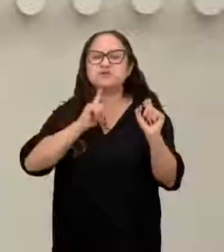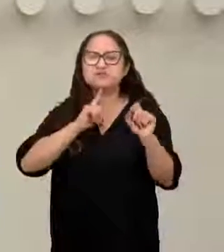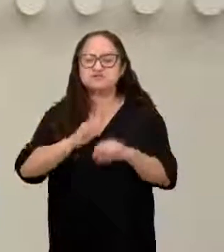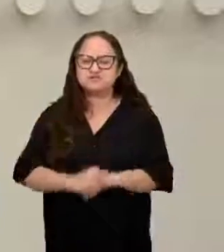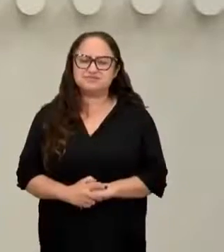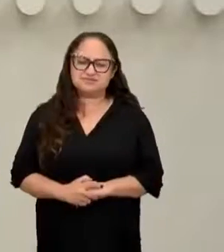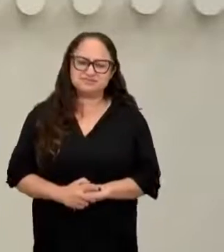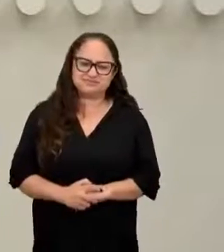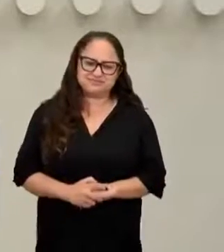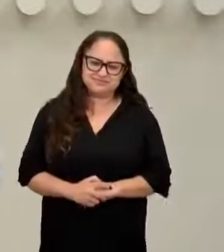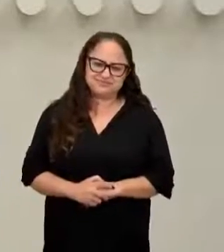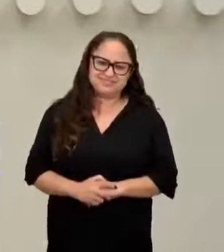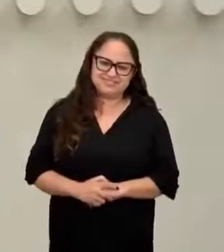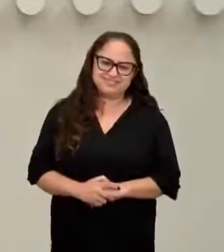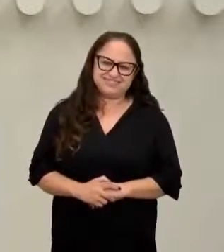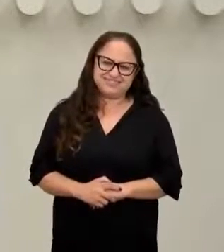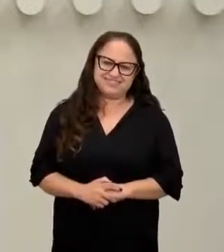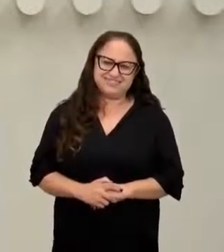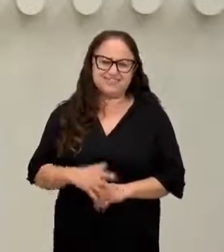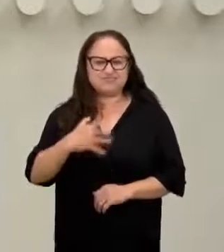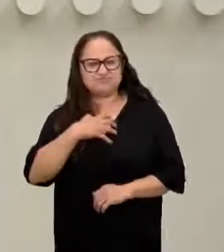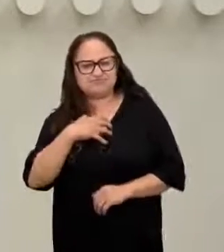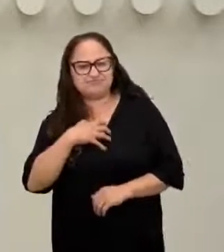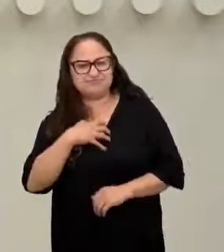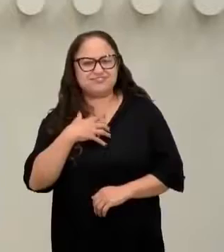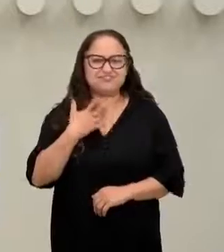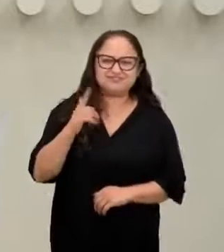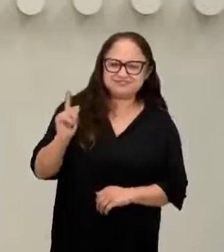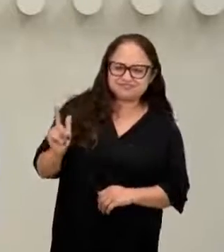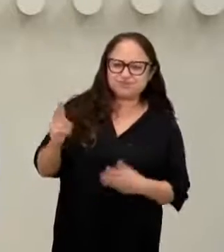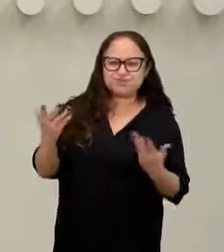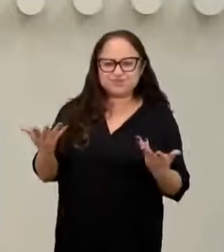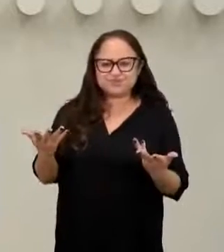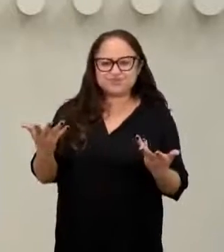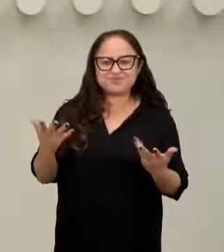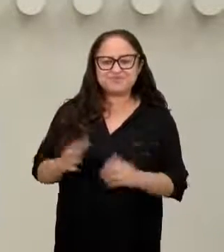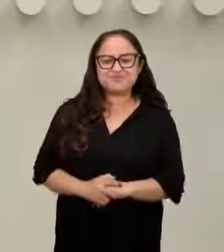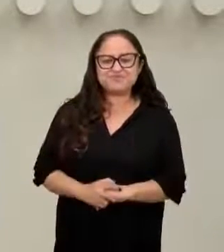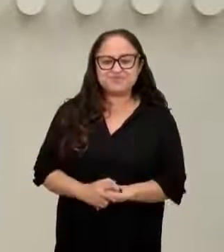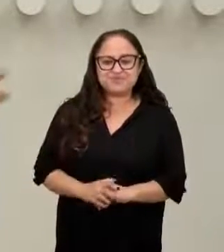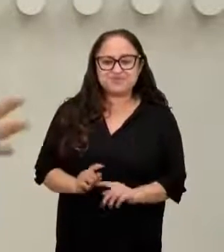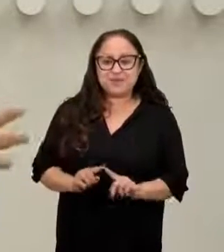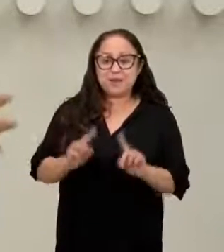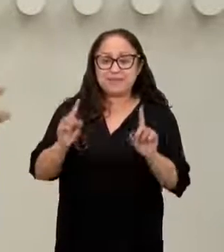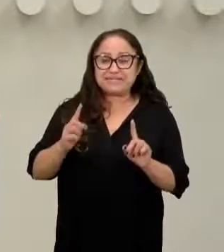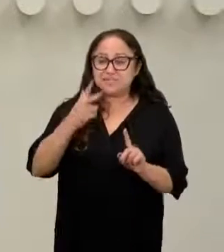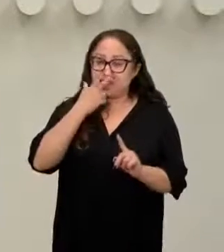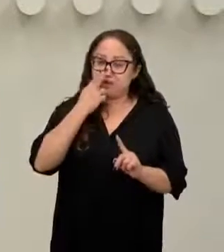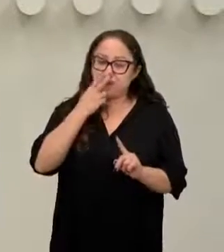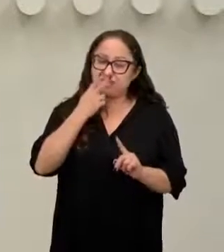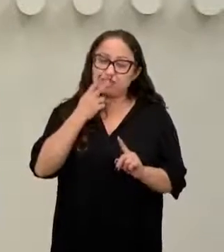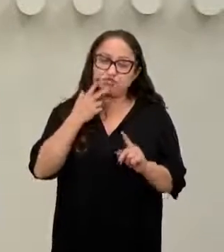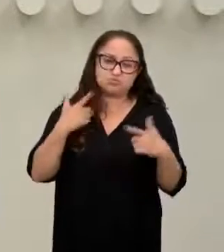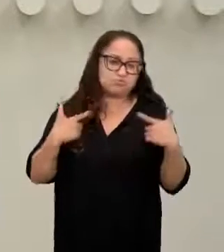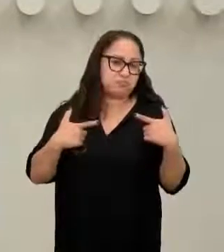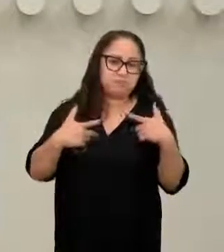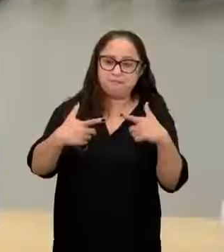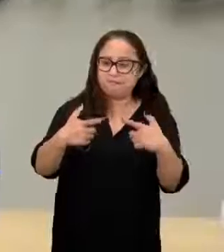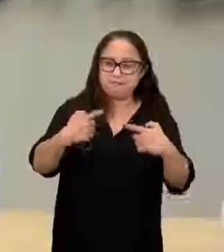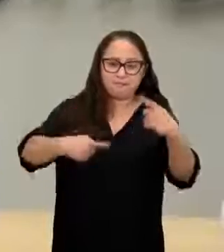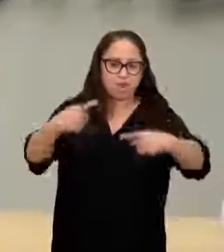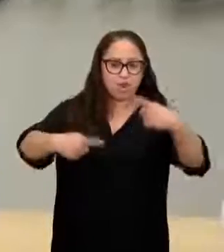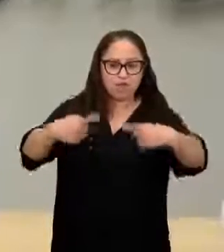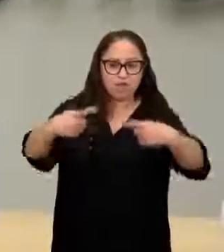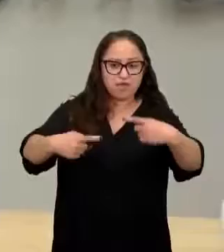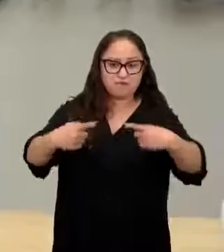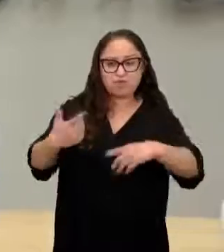tratar, né? Algumas pessoas falam que trata de um jeito, trata de outro jeito, sim, tal, isso, né? Mas eu acho que nem chega a ser polêmico. Nem chega a ser polêmico. Enfim, ela